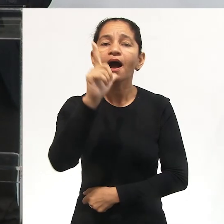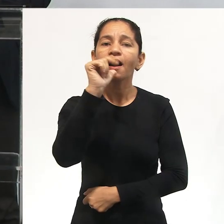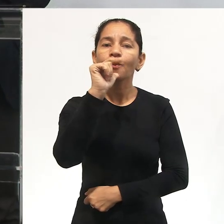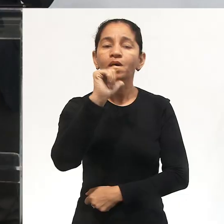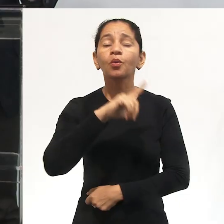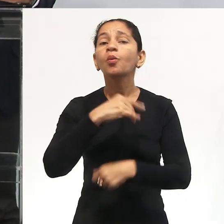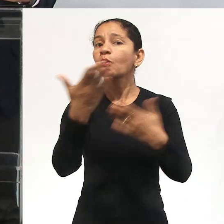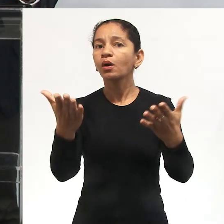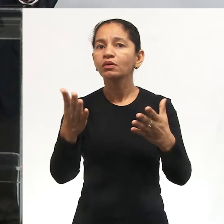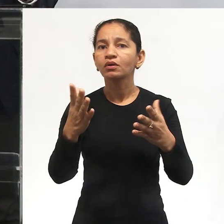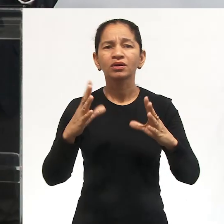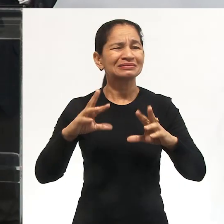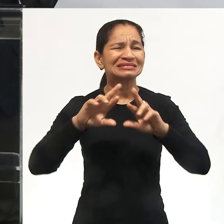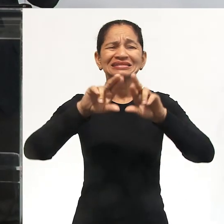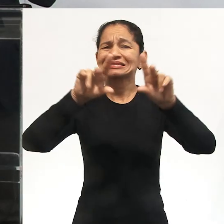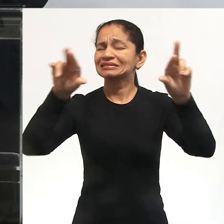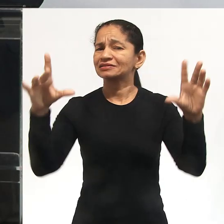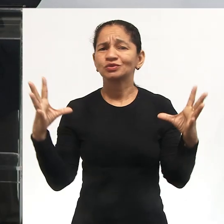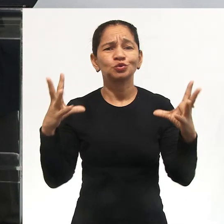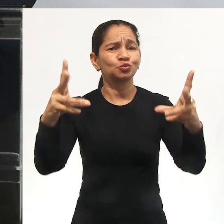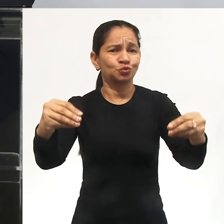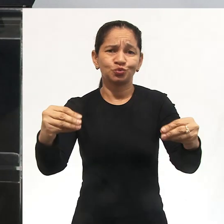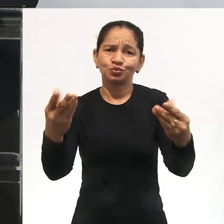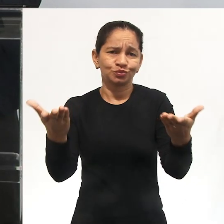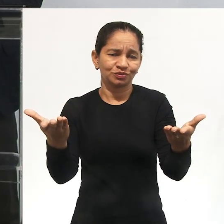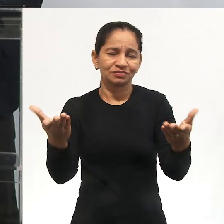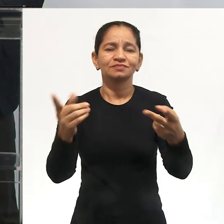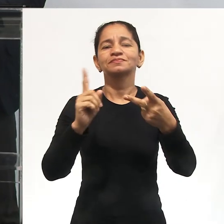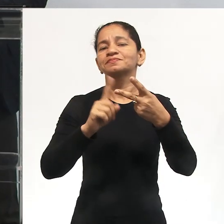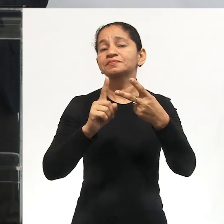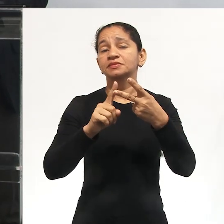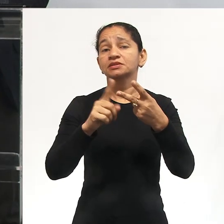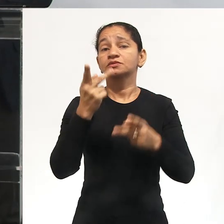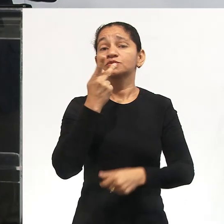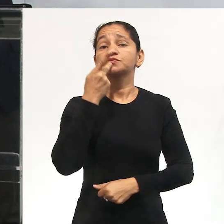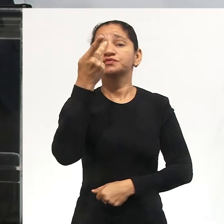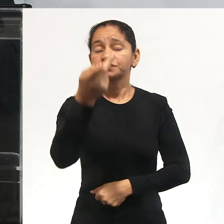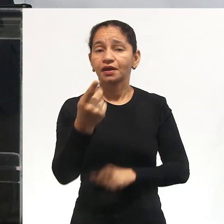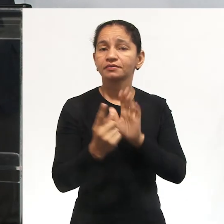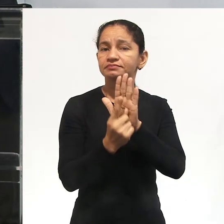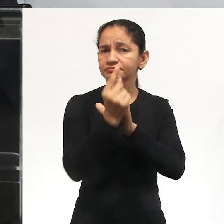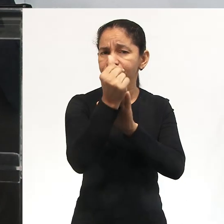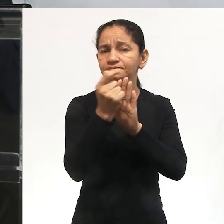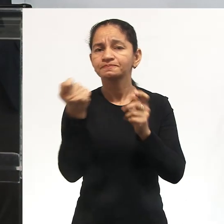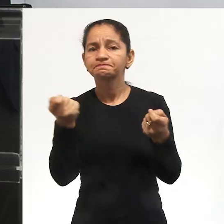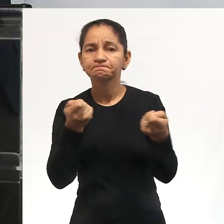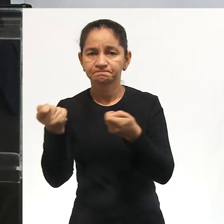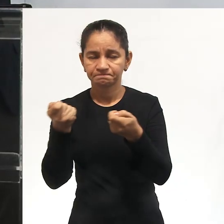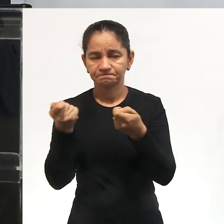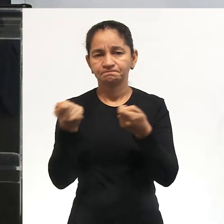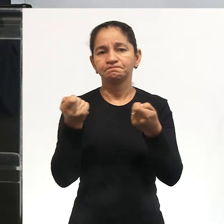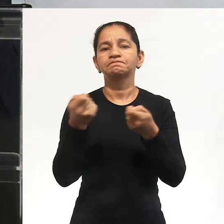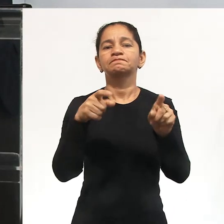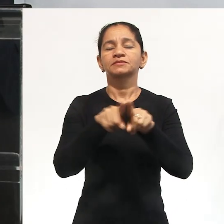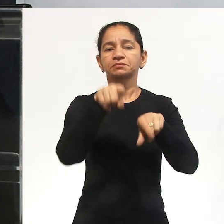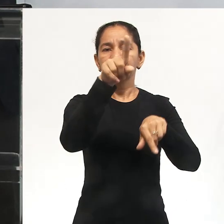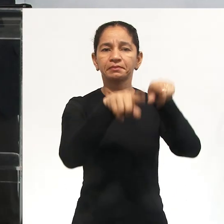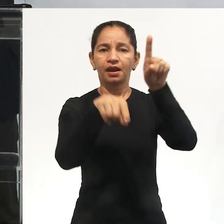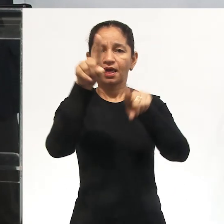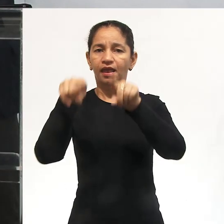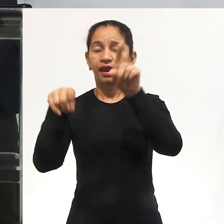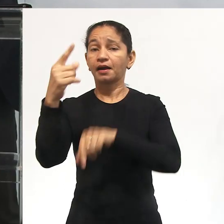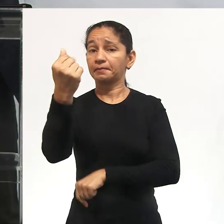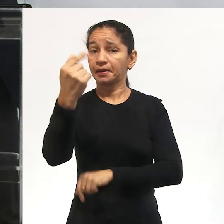Poxa, vários. Quando a gente fala de economia em escala no SRP, é essa possibilidade de registrar preços